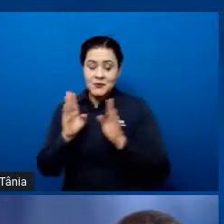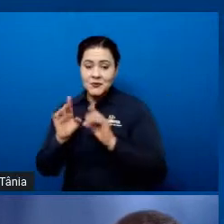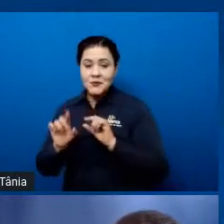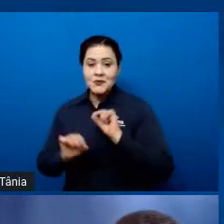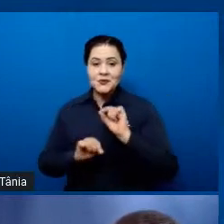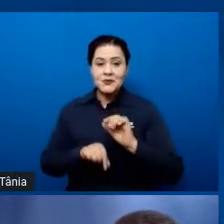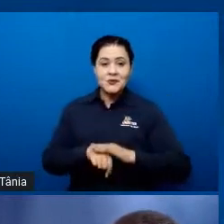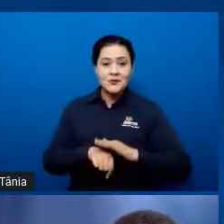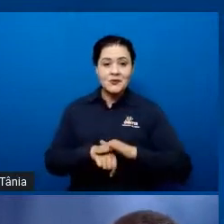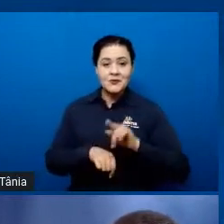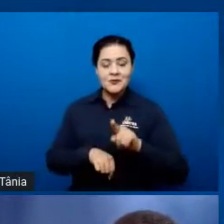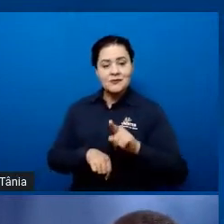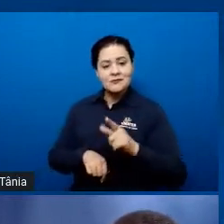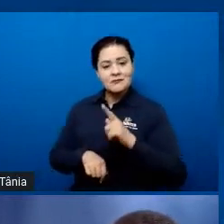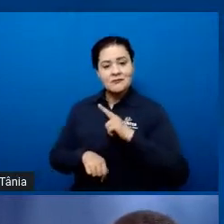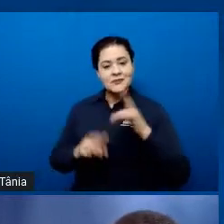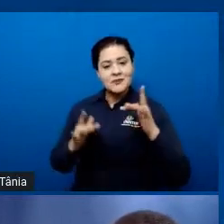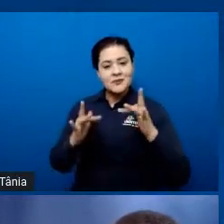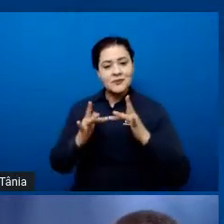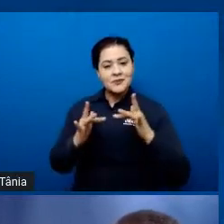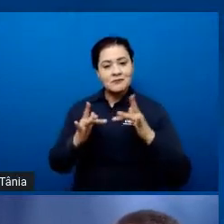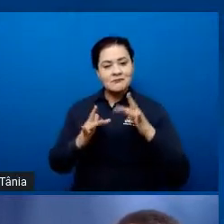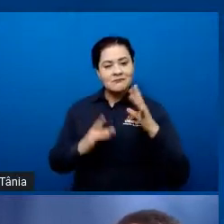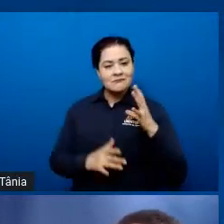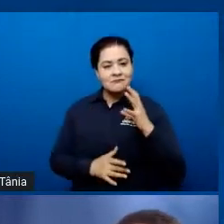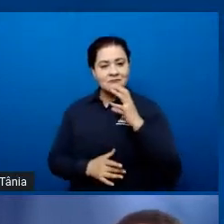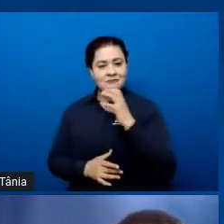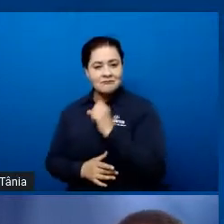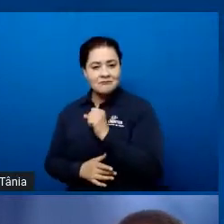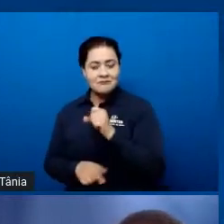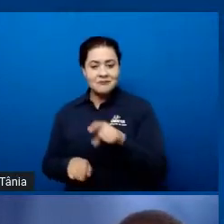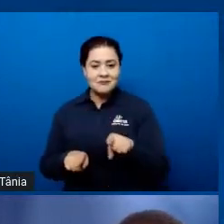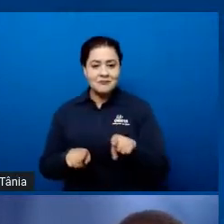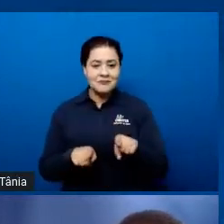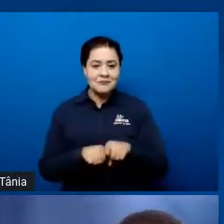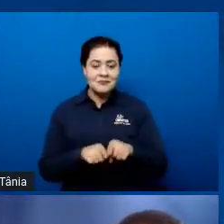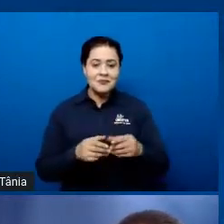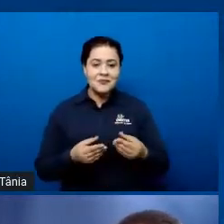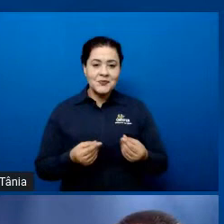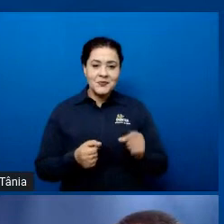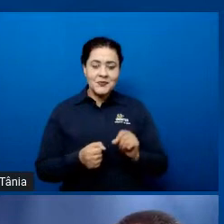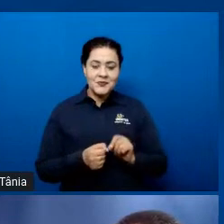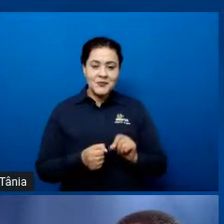Você vai ter o acesso muito rapidamente ao.